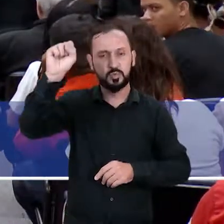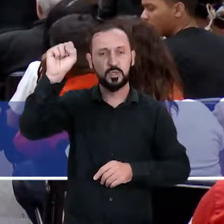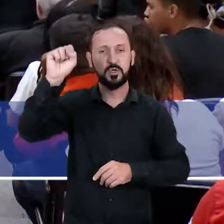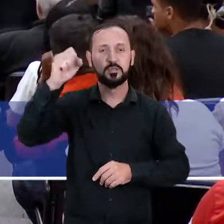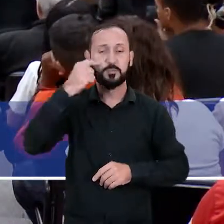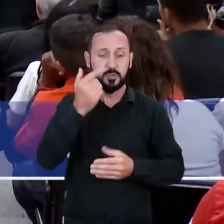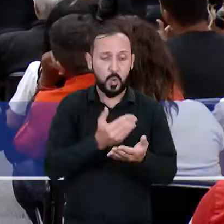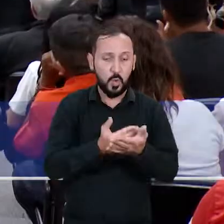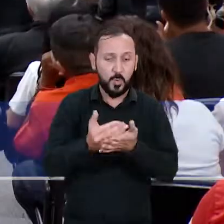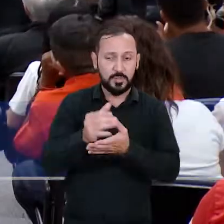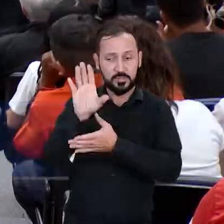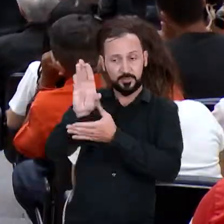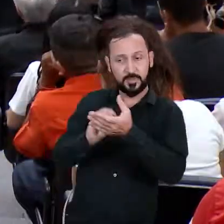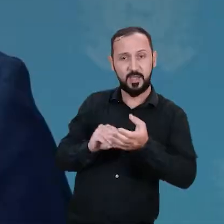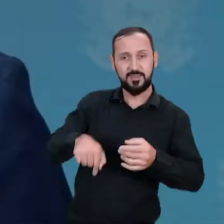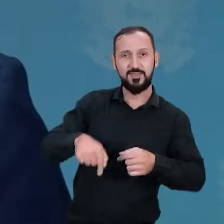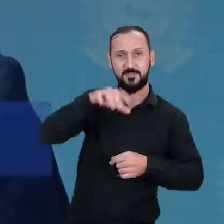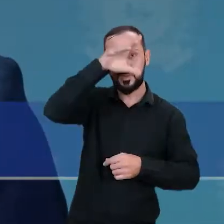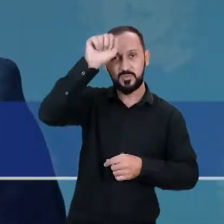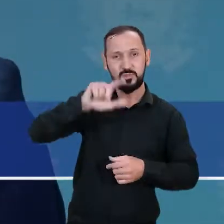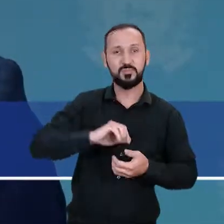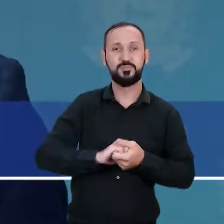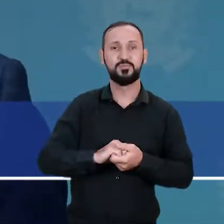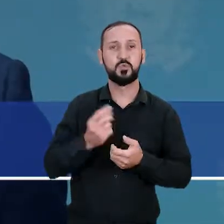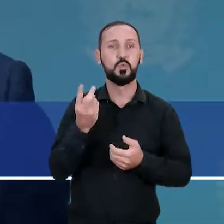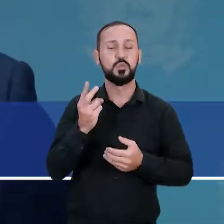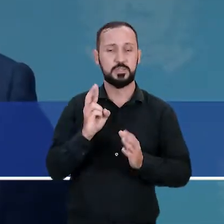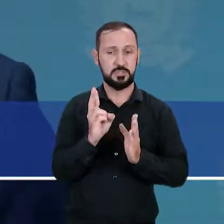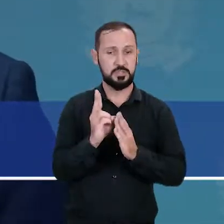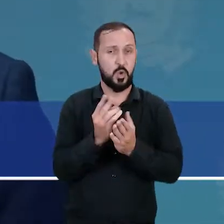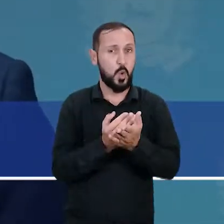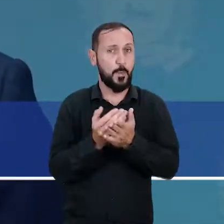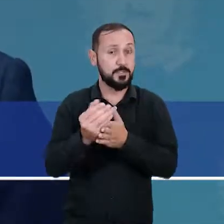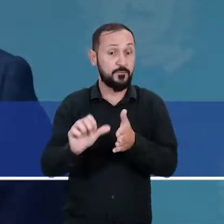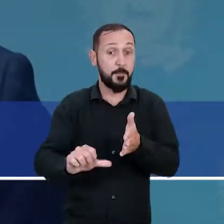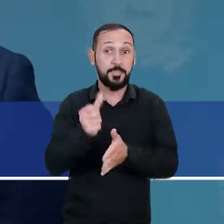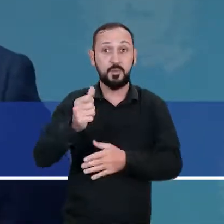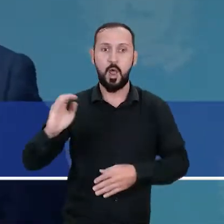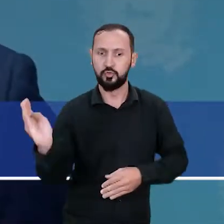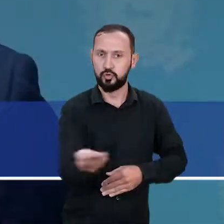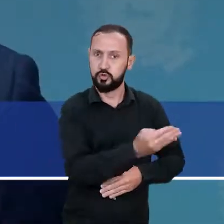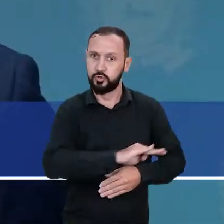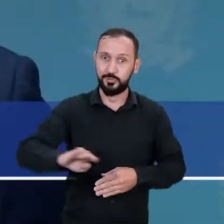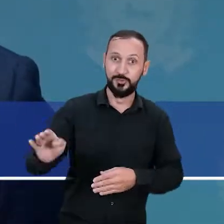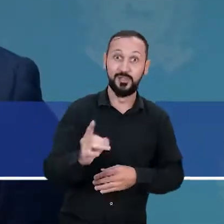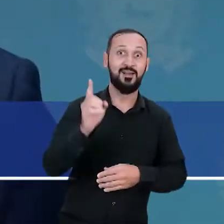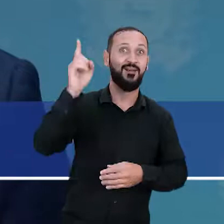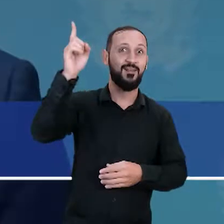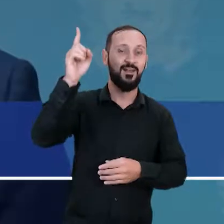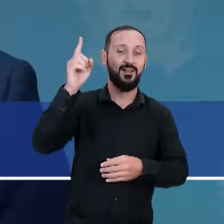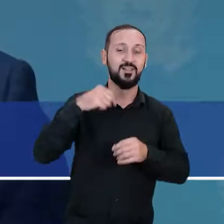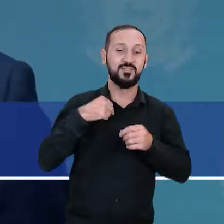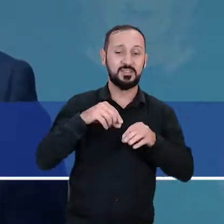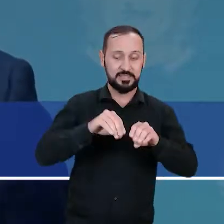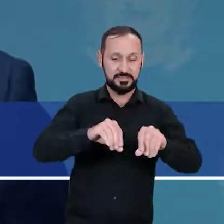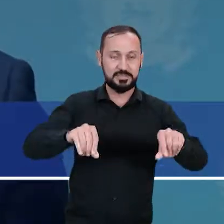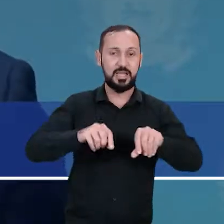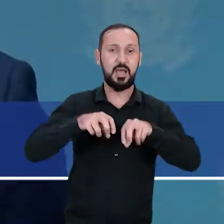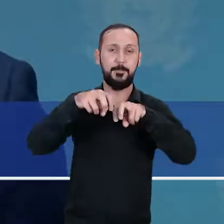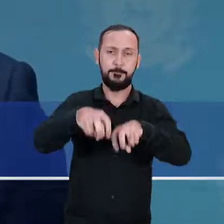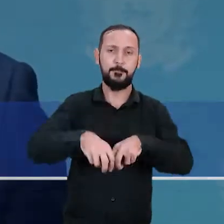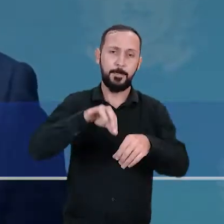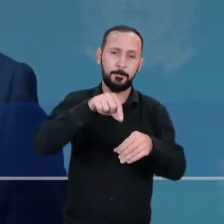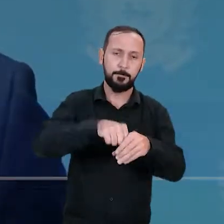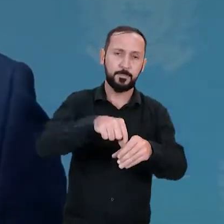prestes a começar em Mato Grosso do Sul. Os índios parecis tomaram a iniciativa de plantar nas suas terras. Eles têm 1 milhão